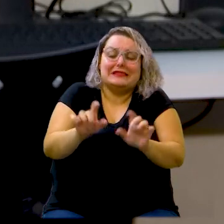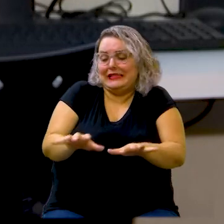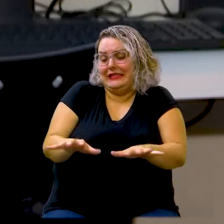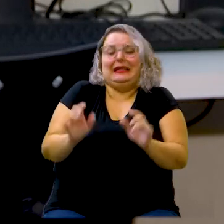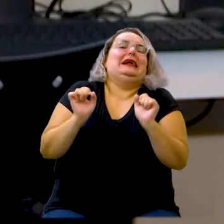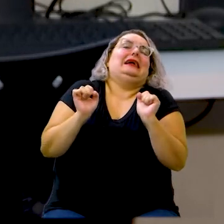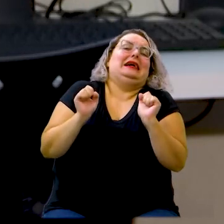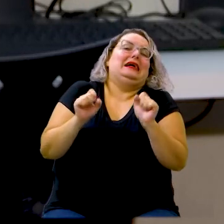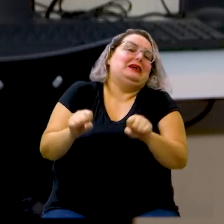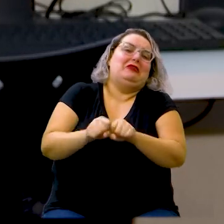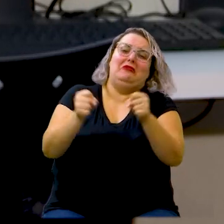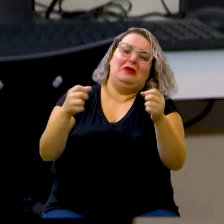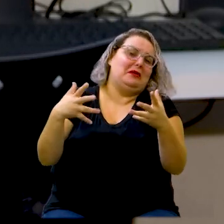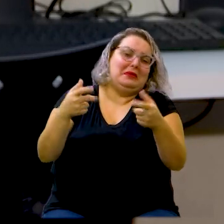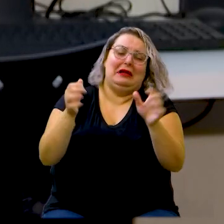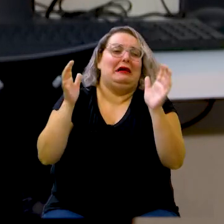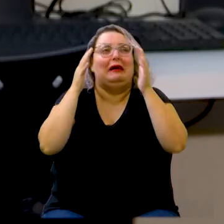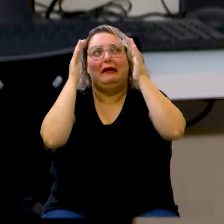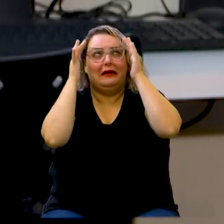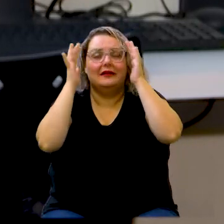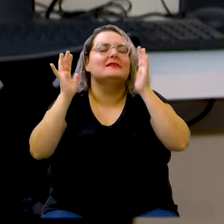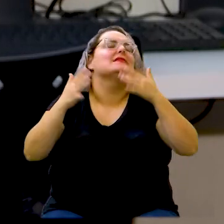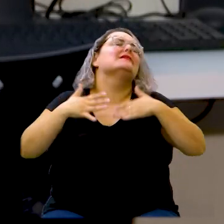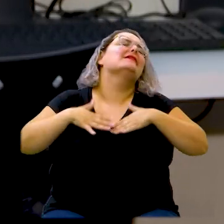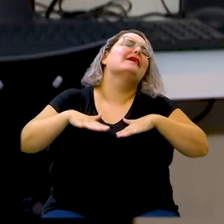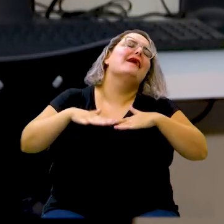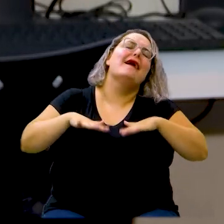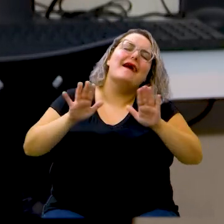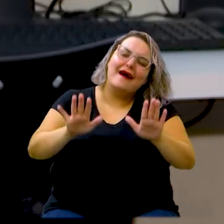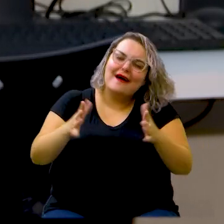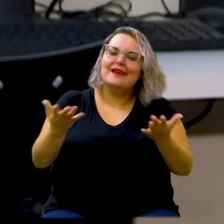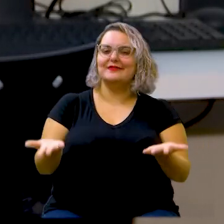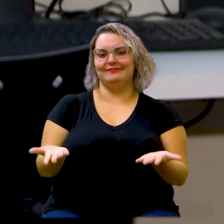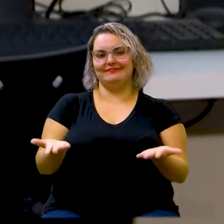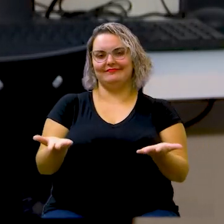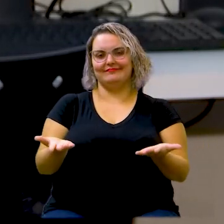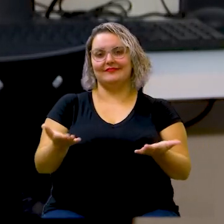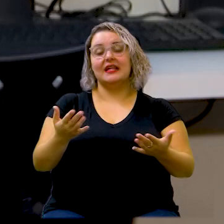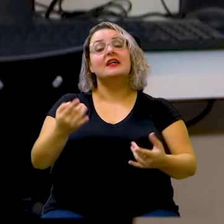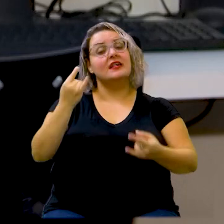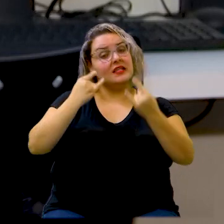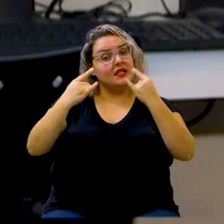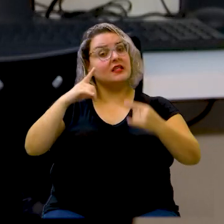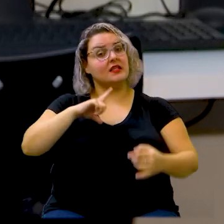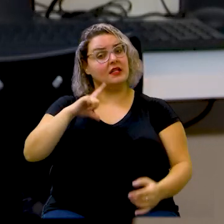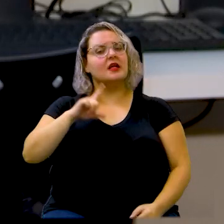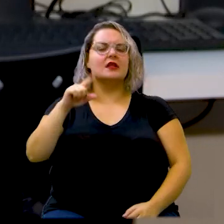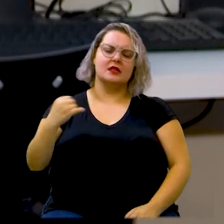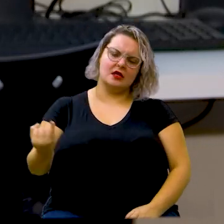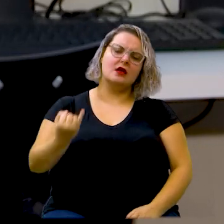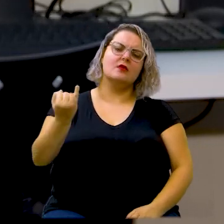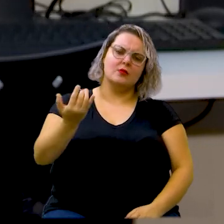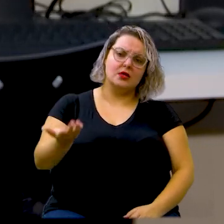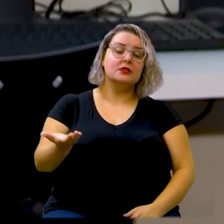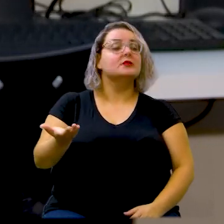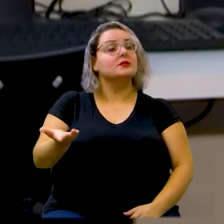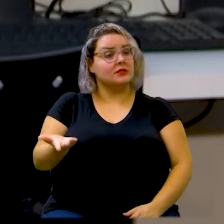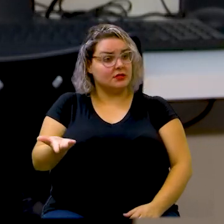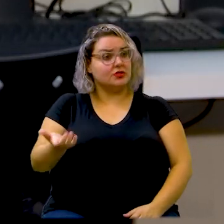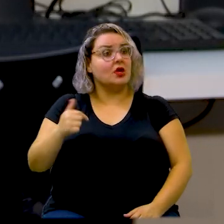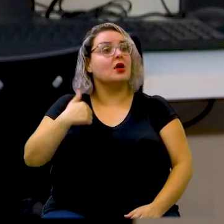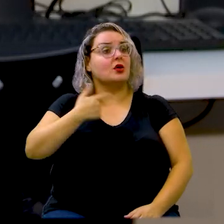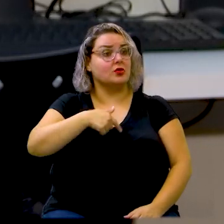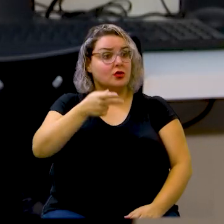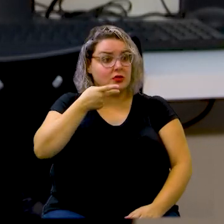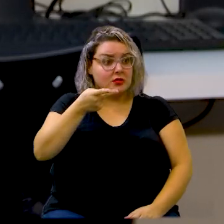eu vou estragar tudo, né, Então, eles têm muito interesse e é muito importante, né? Então, a gente fala